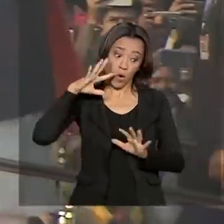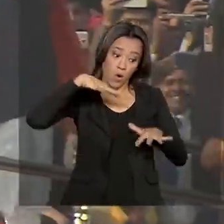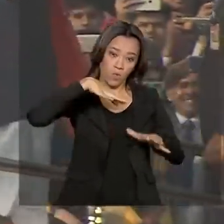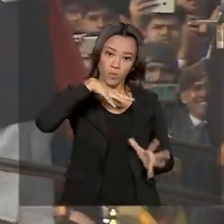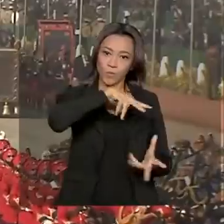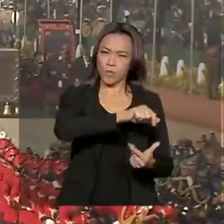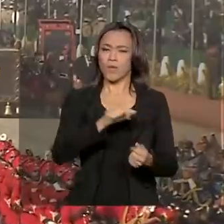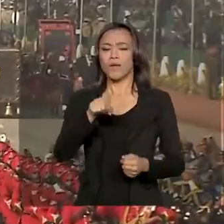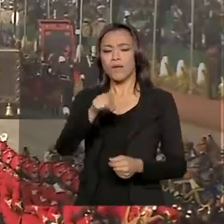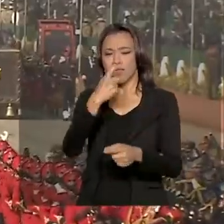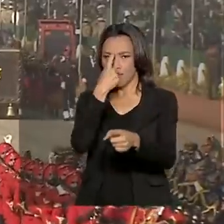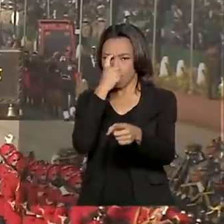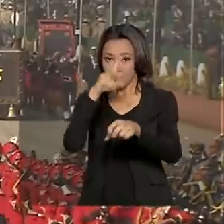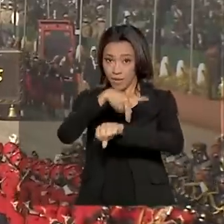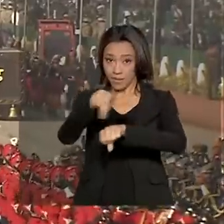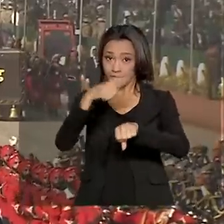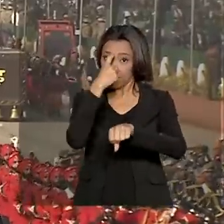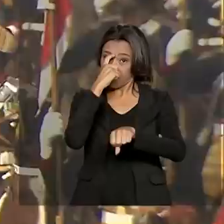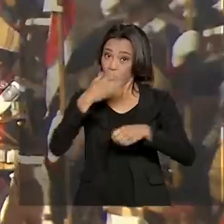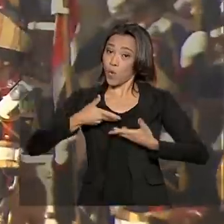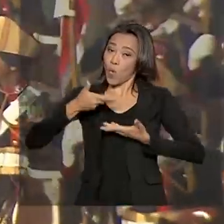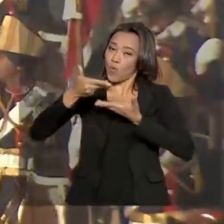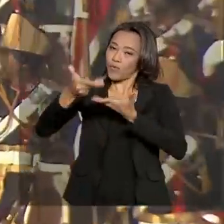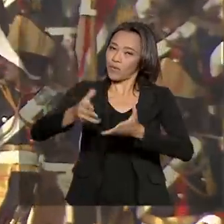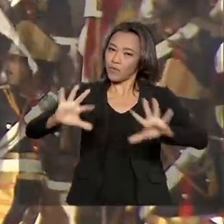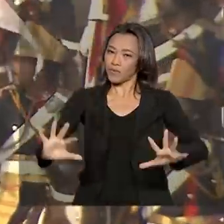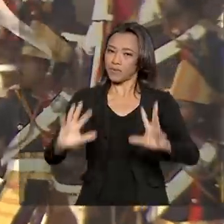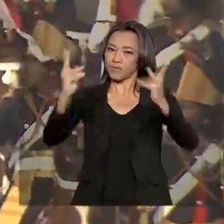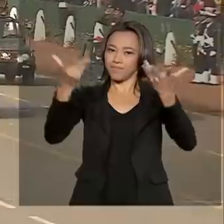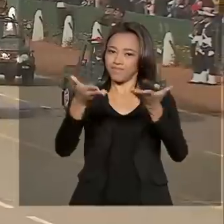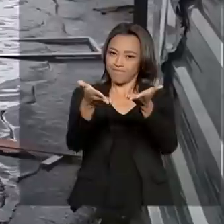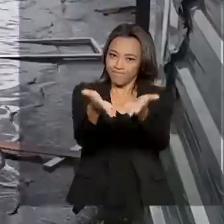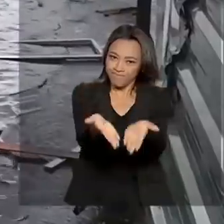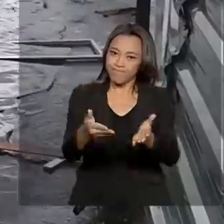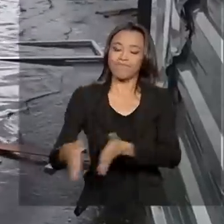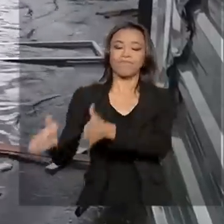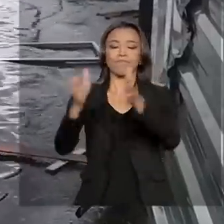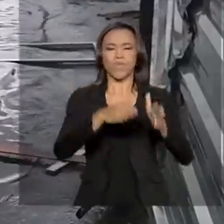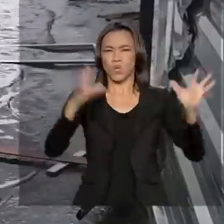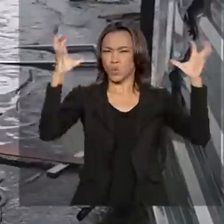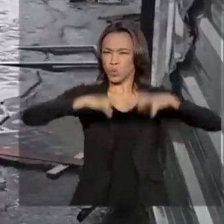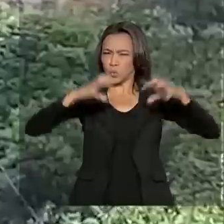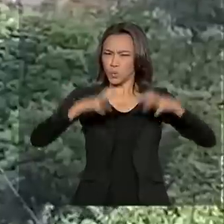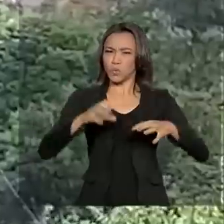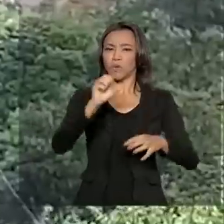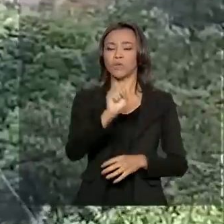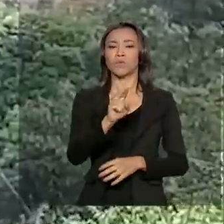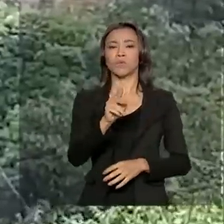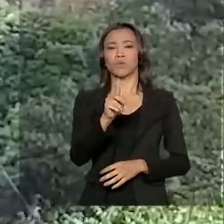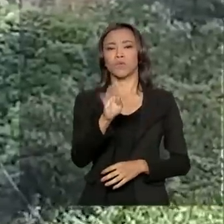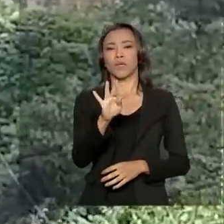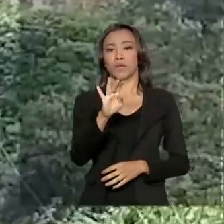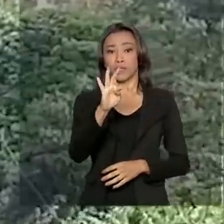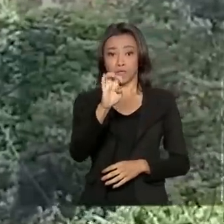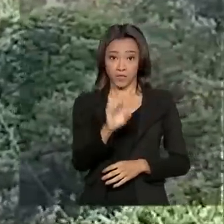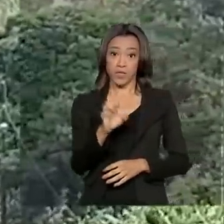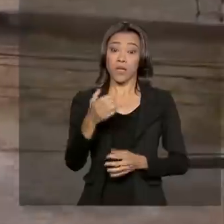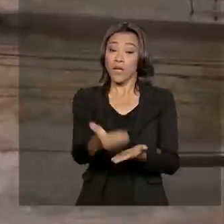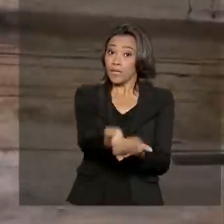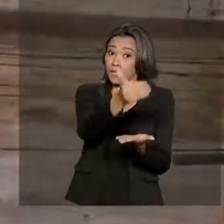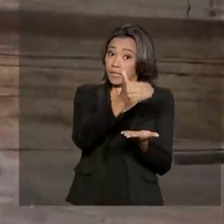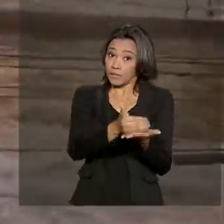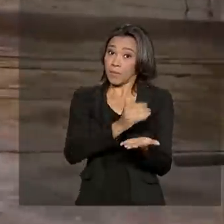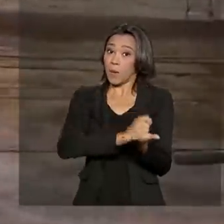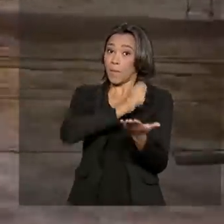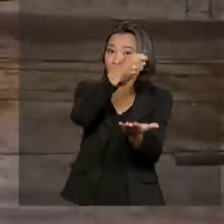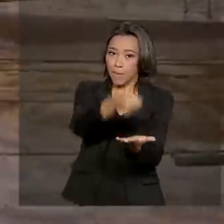foi o convidado de honra do Dia da República. Chuvas no Sudeste. Governo federal antecipa pagamento do Bolsa